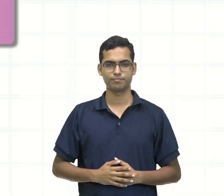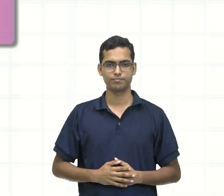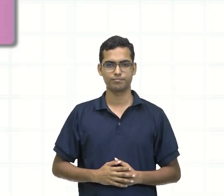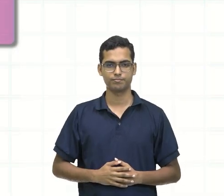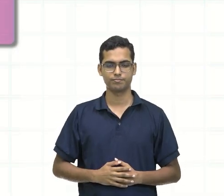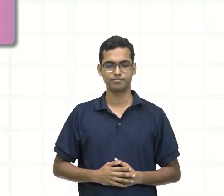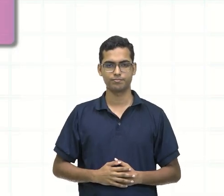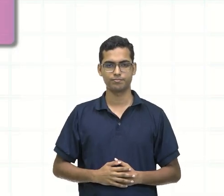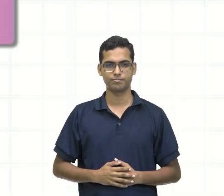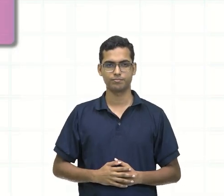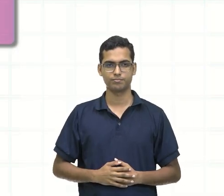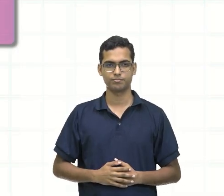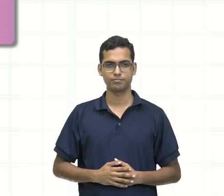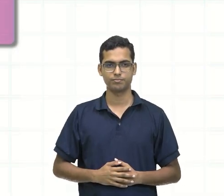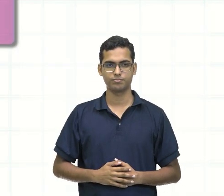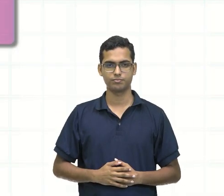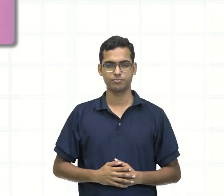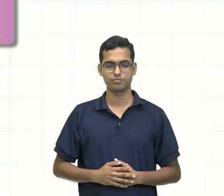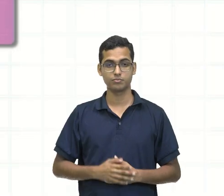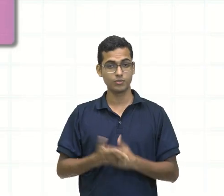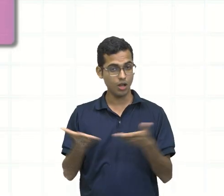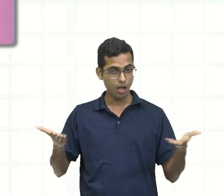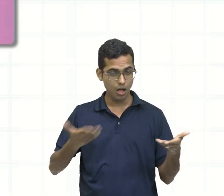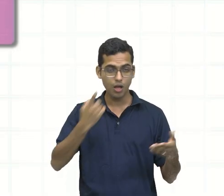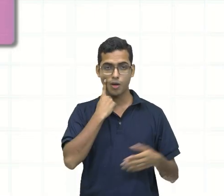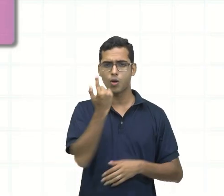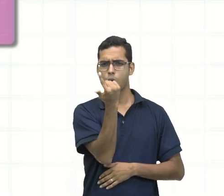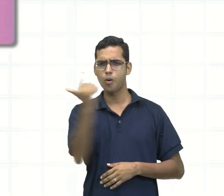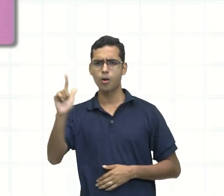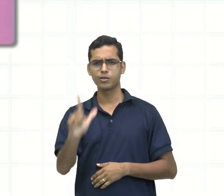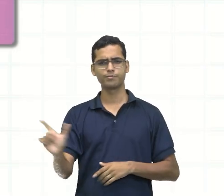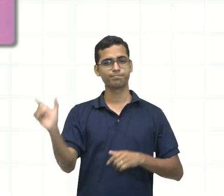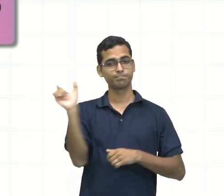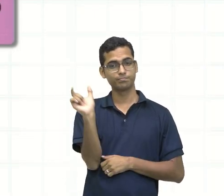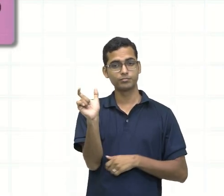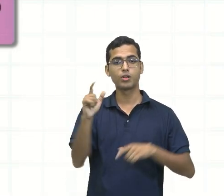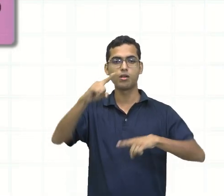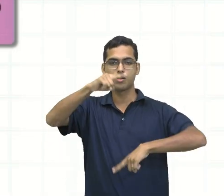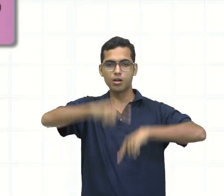can. Vamos ver mais uma palavra.